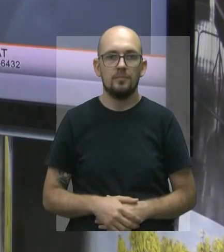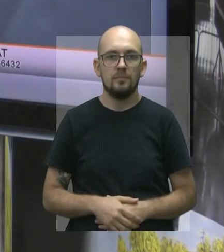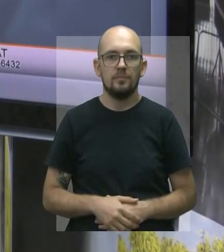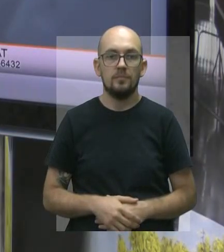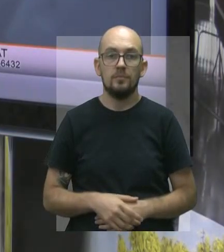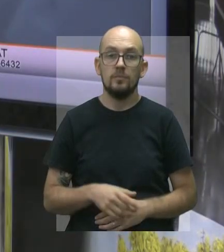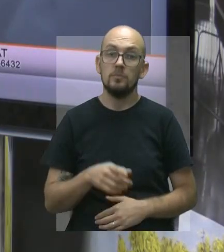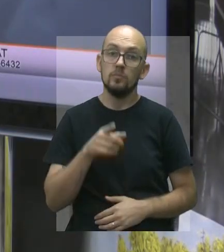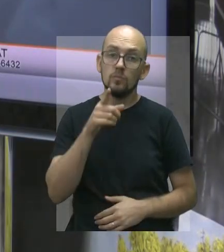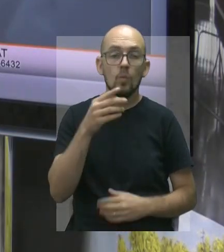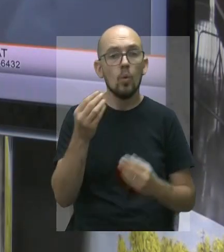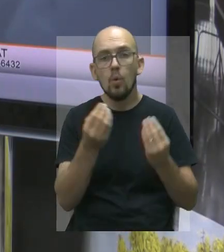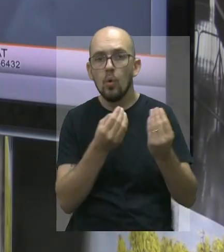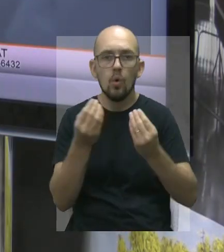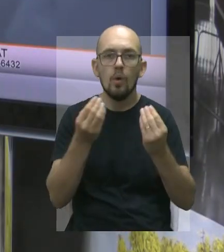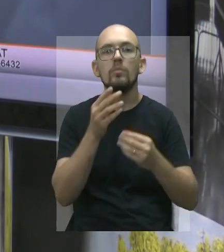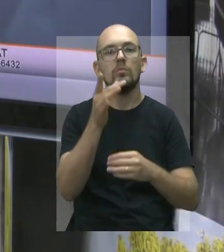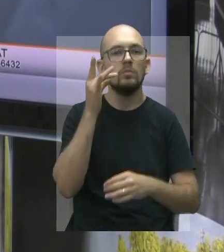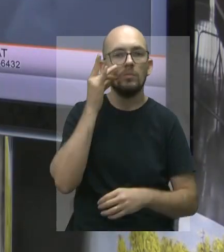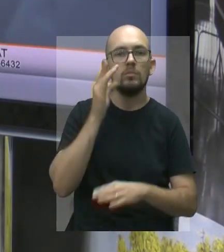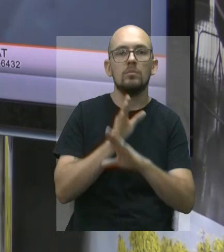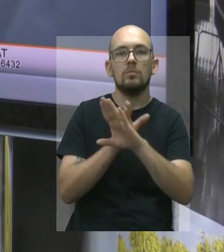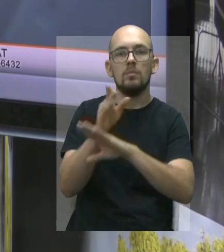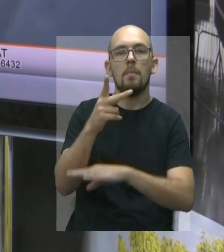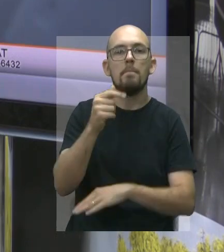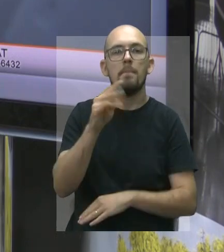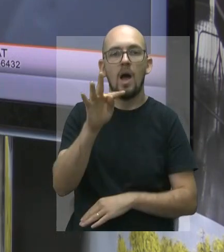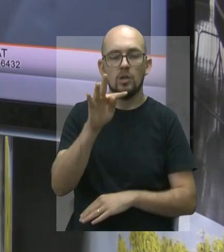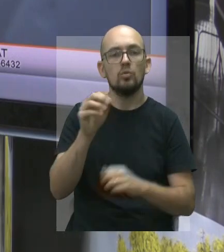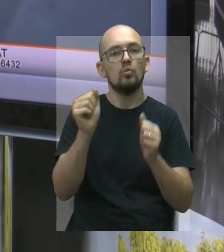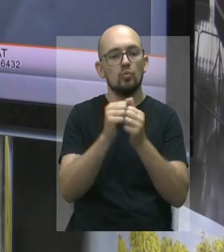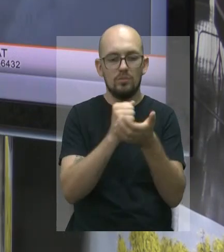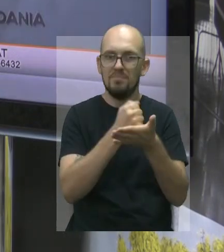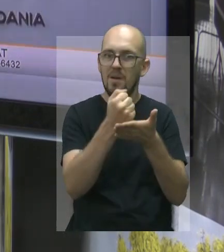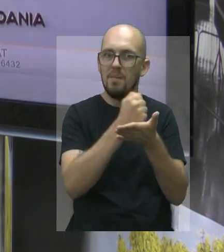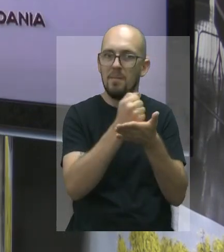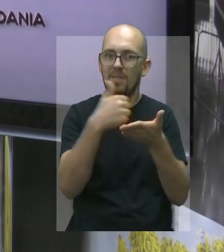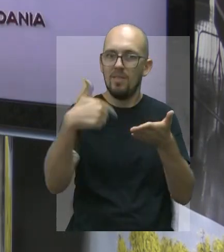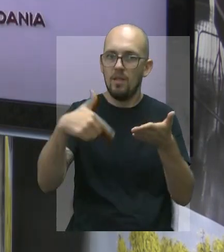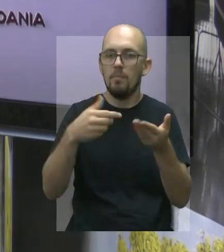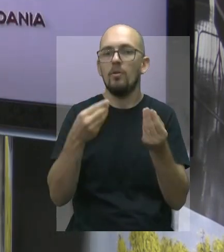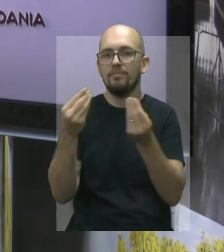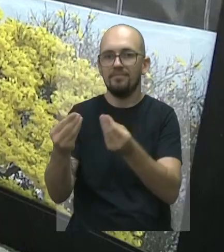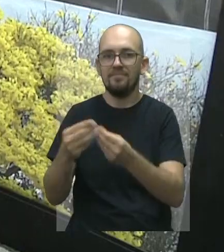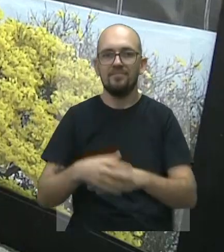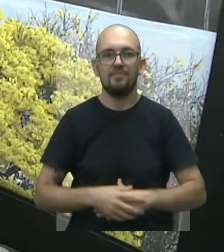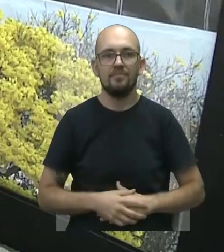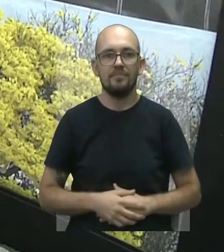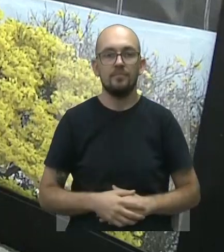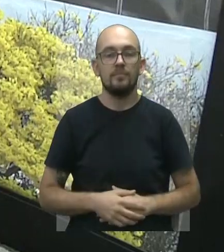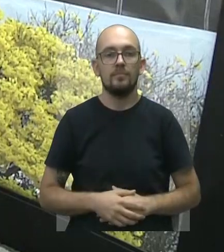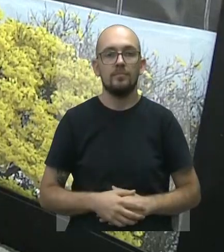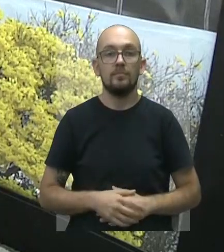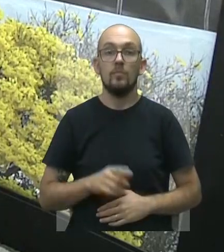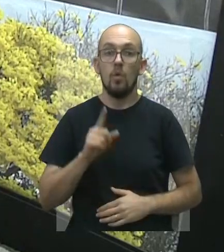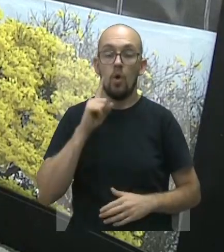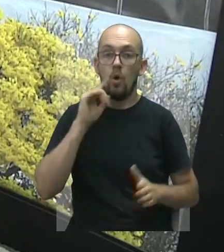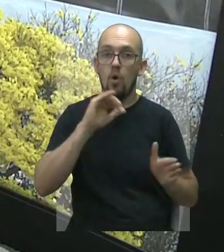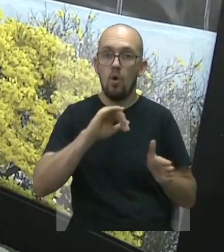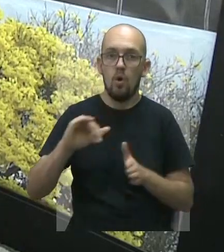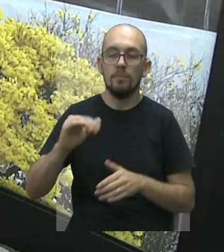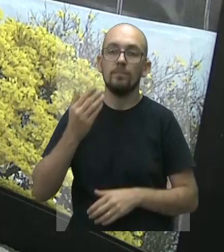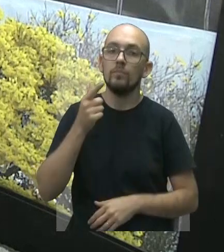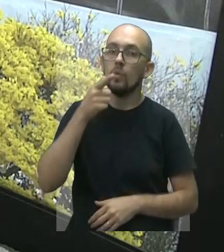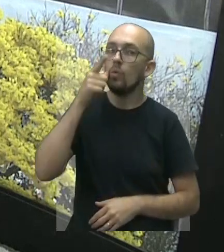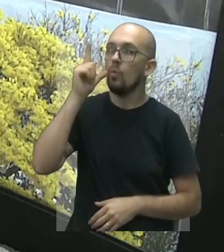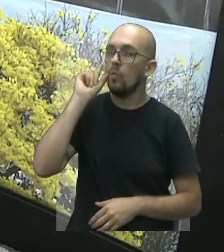3622-6432. E você deve se dirigir ao PAT com a sua carteira de trabalho. E olha só, na noite de ontem, a